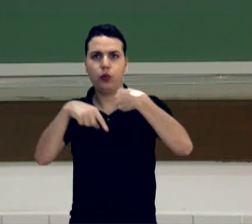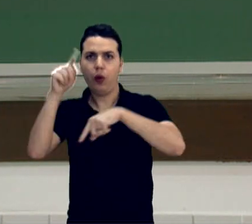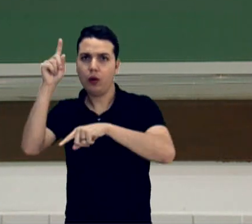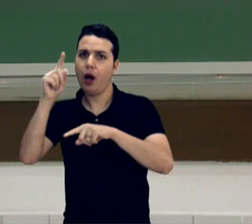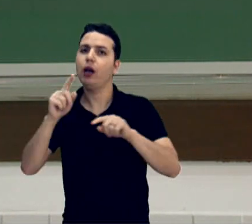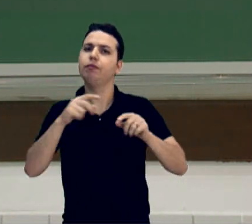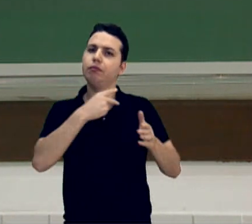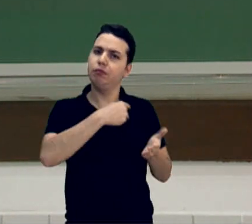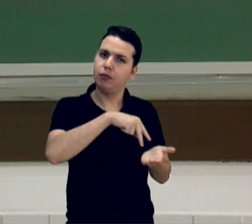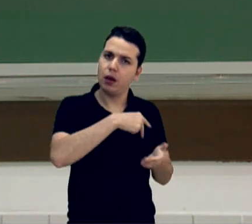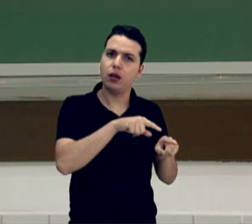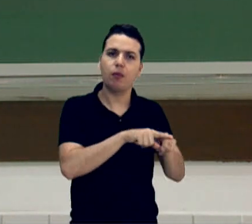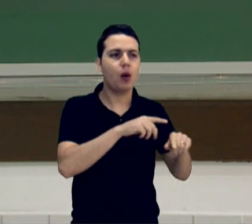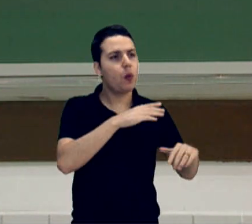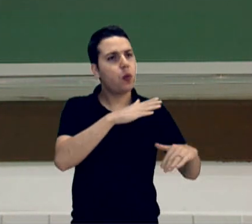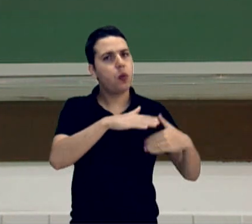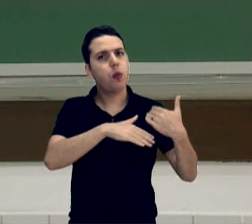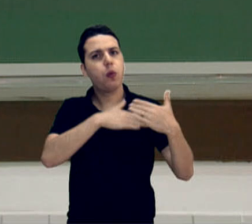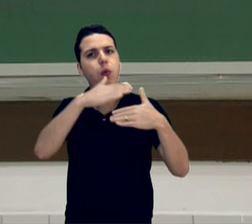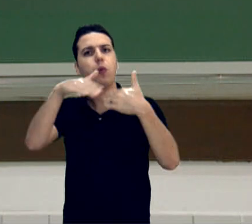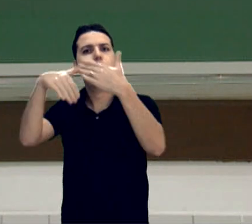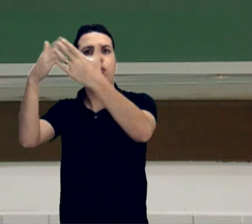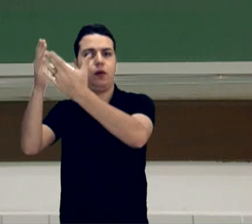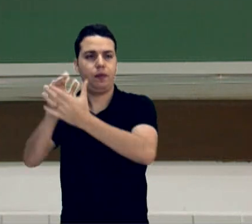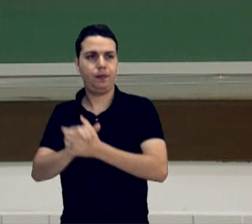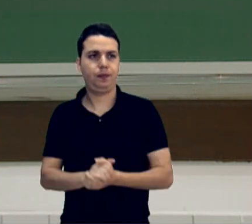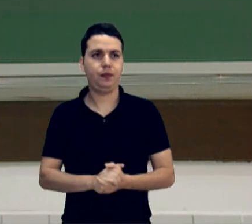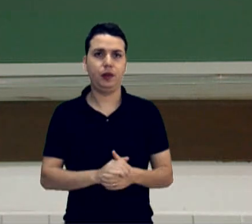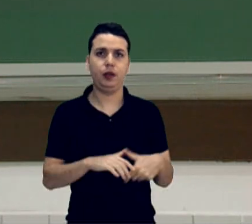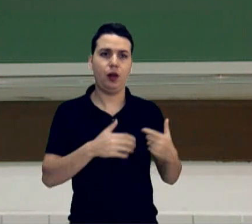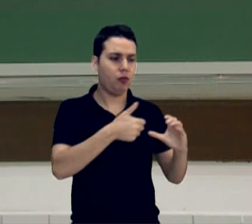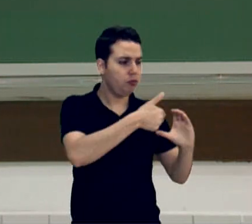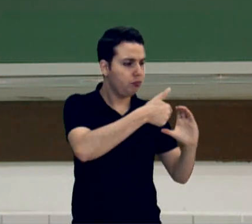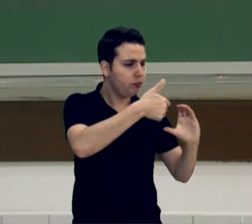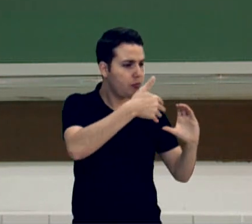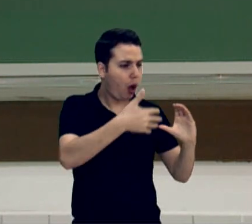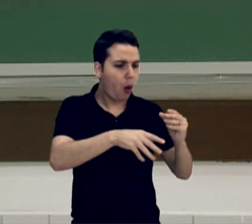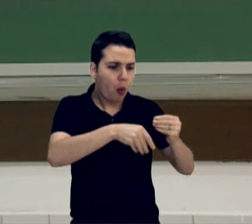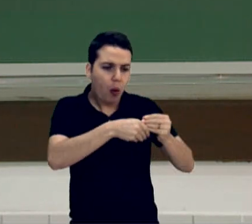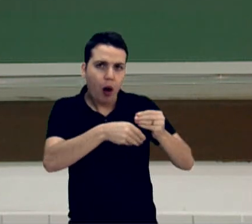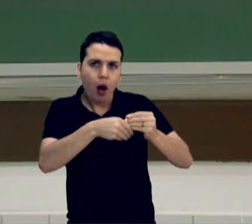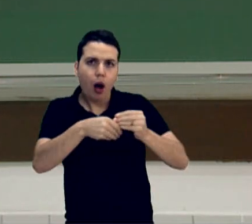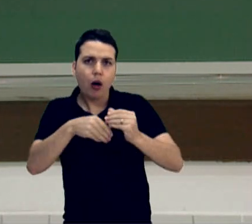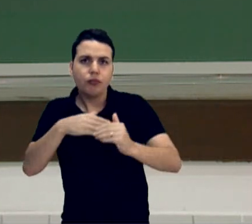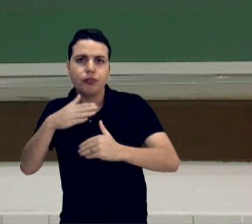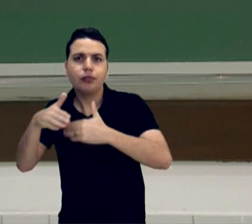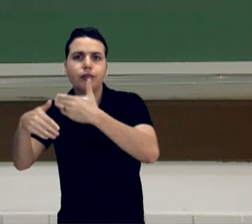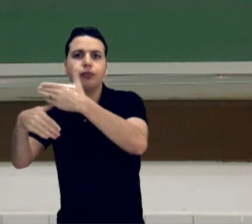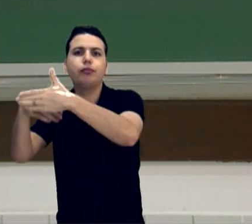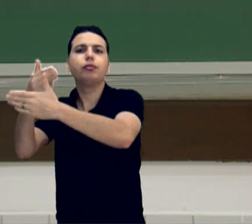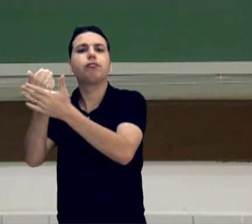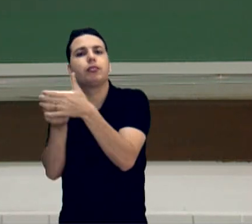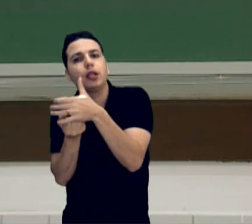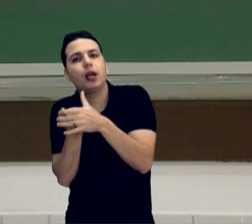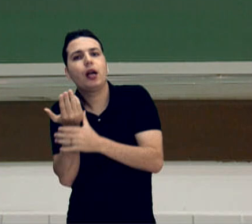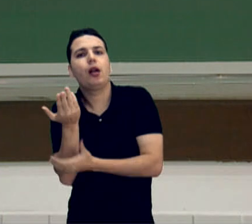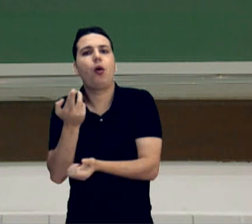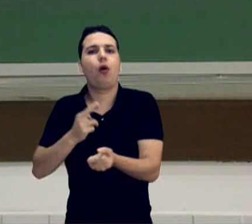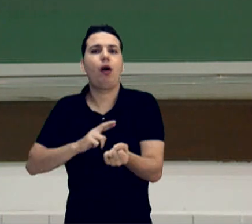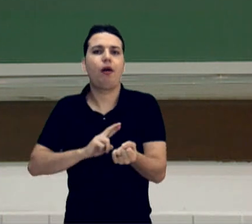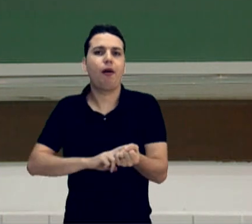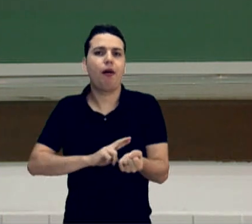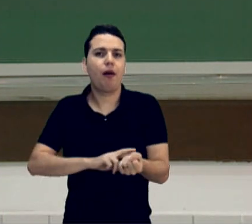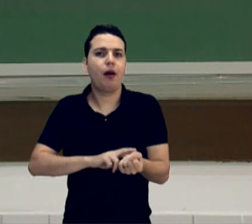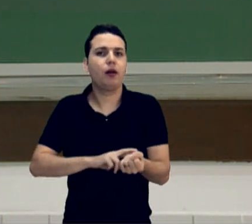certo? Então, assim, de várias características foi o que deu origem, então, a esse ritmo, e ele vem